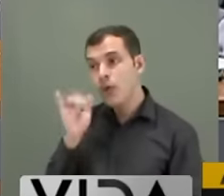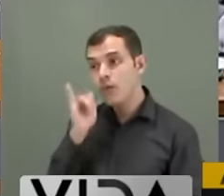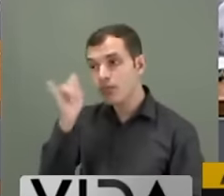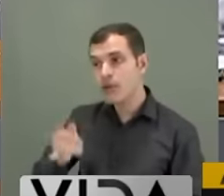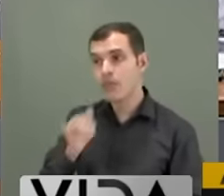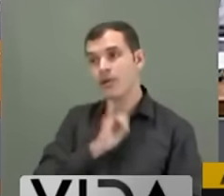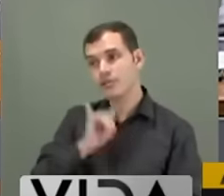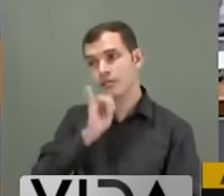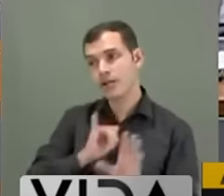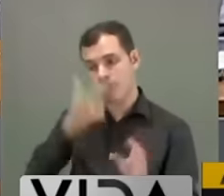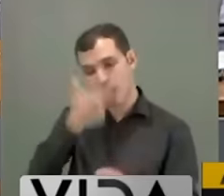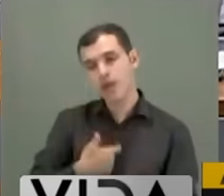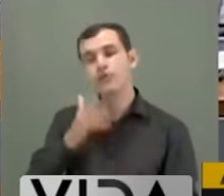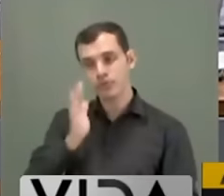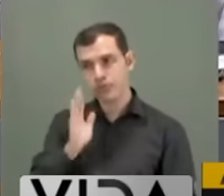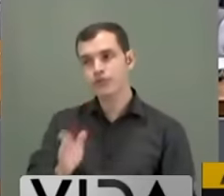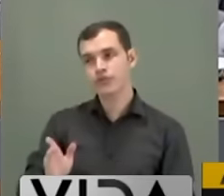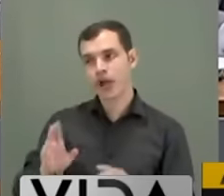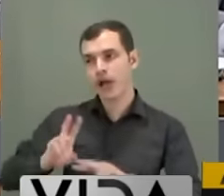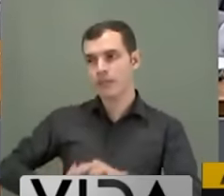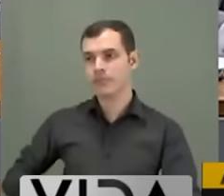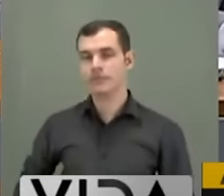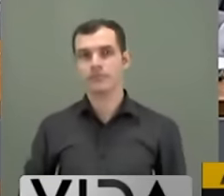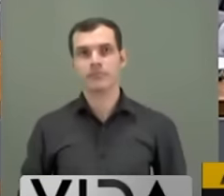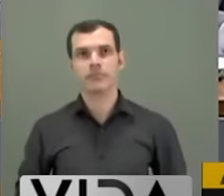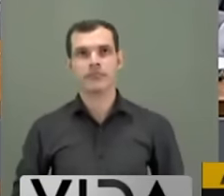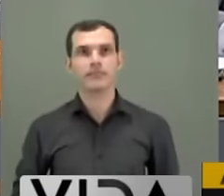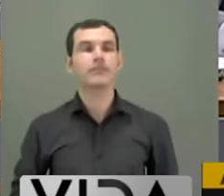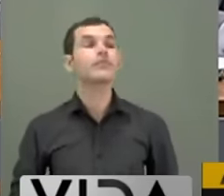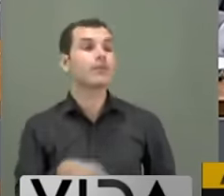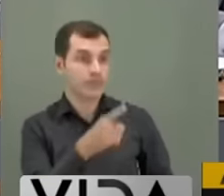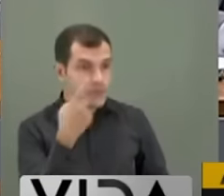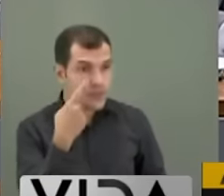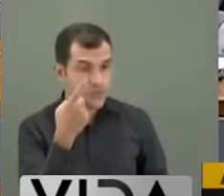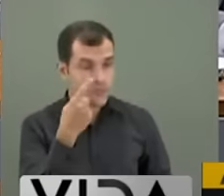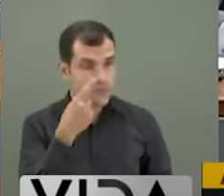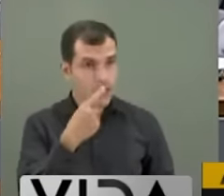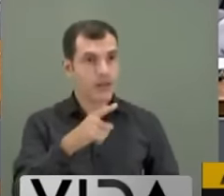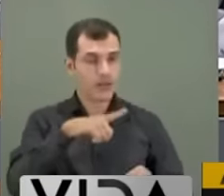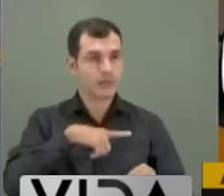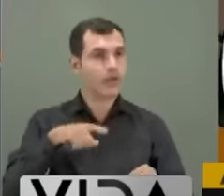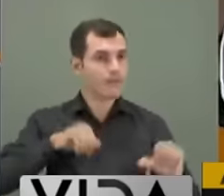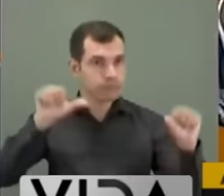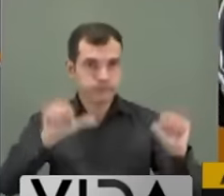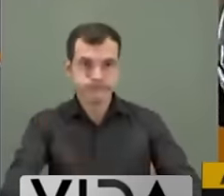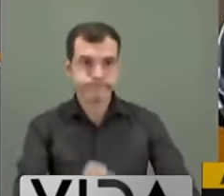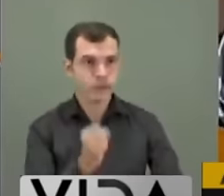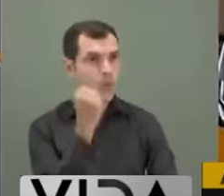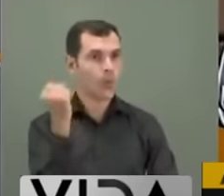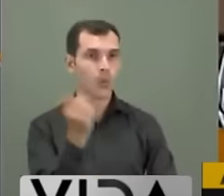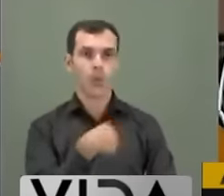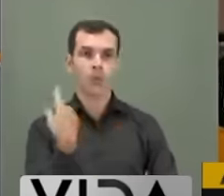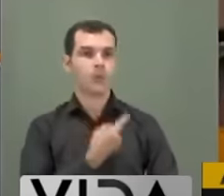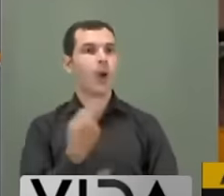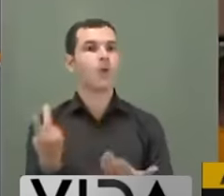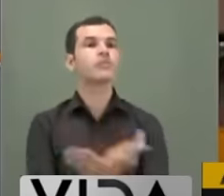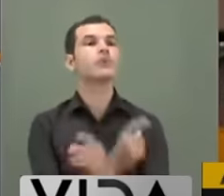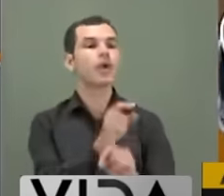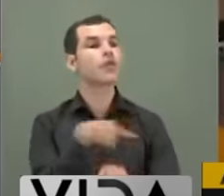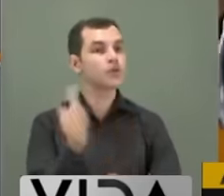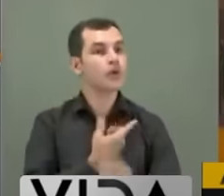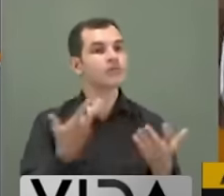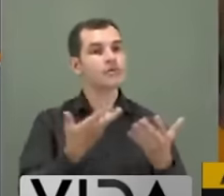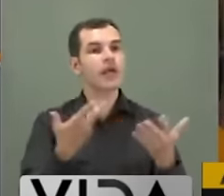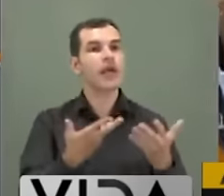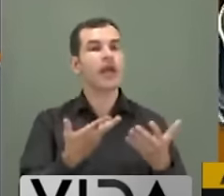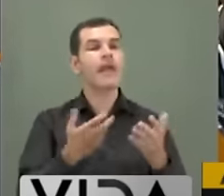Eu já fui preso. Para Vossa Excelência ver a gravidade do que nós estamos correndo, é justamente para impedir que o Brasil chegue a